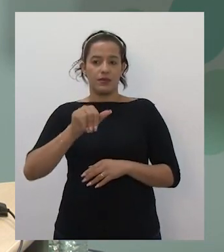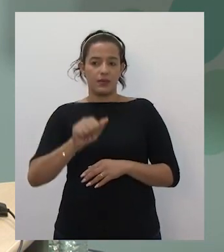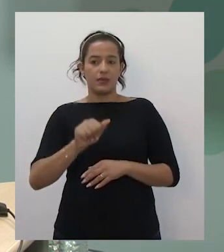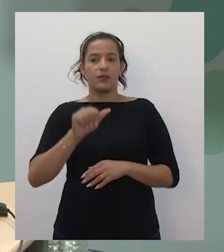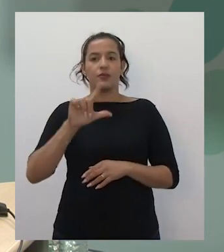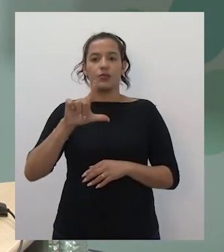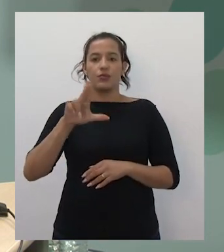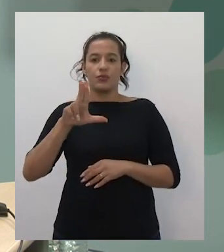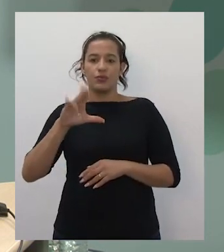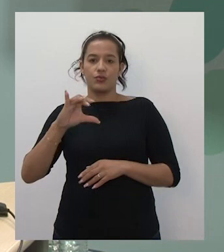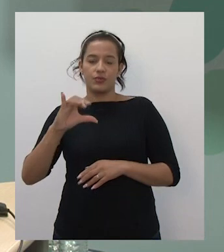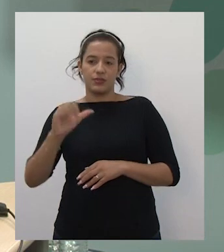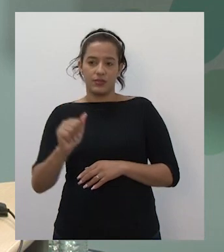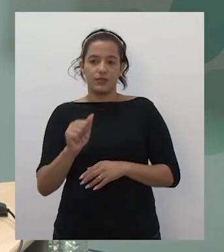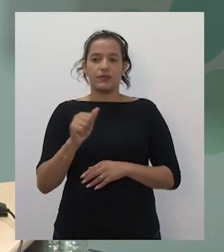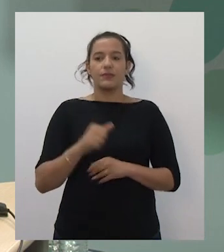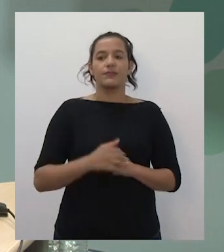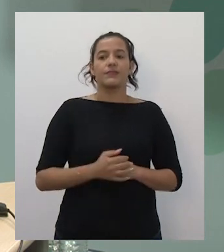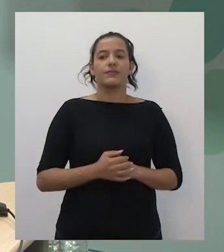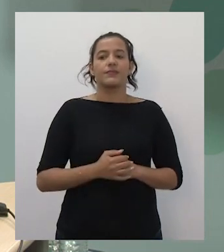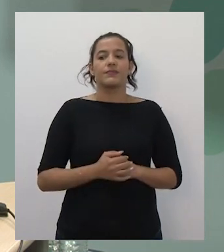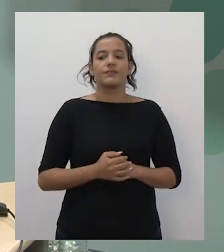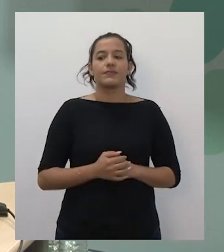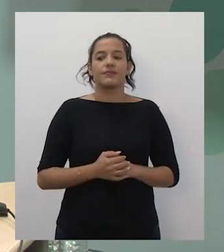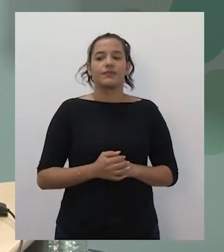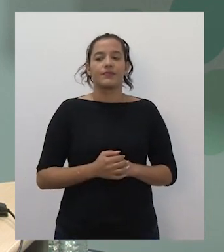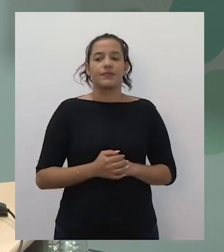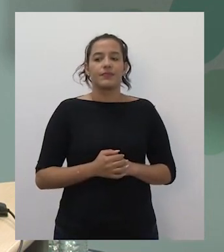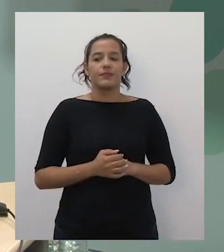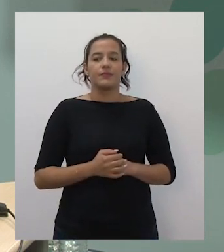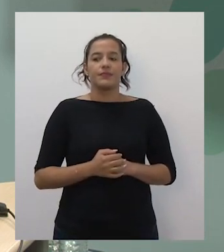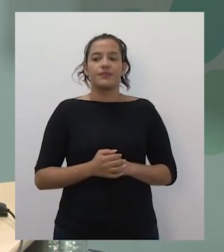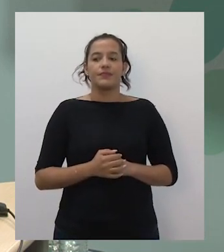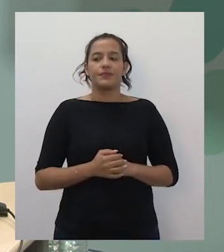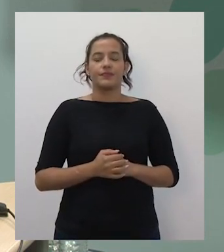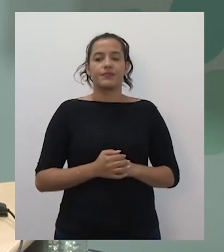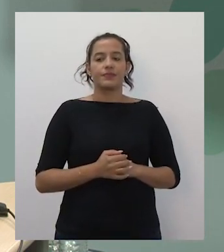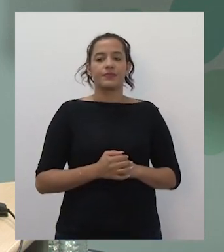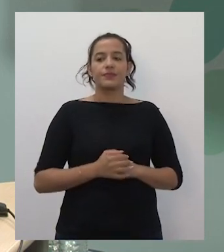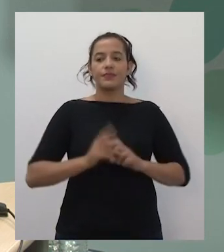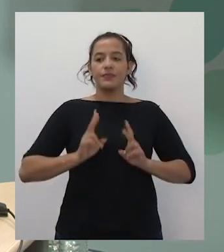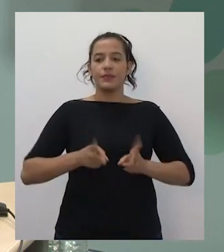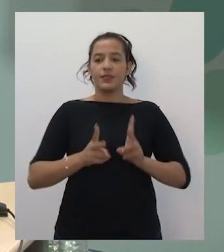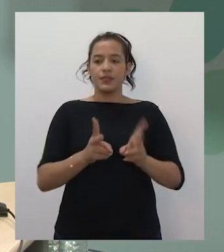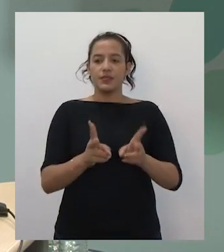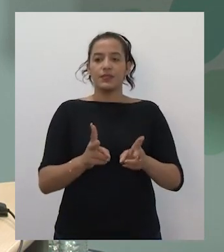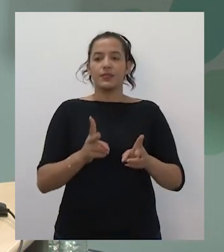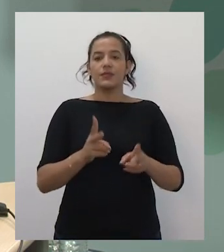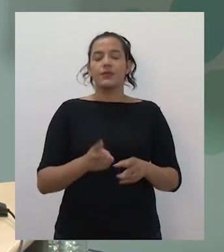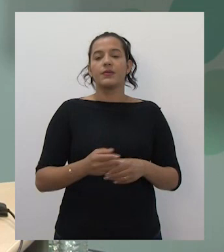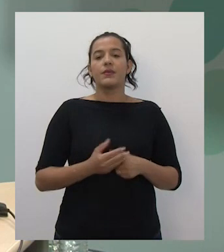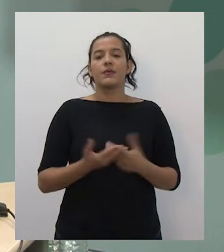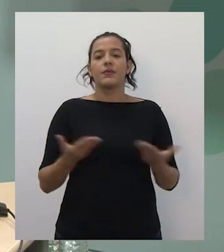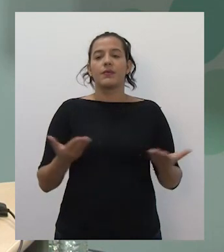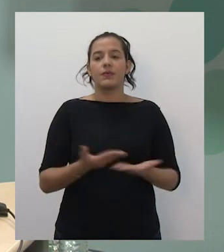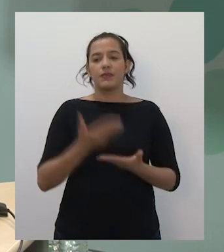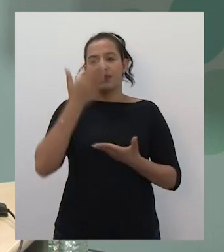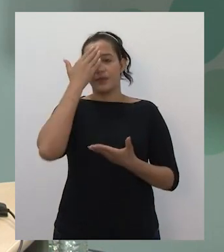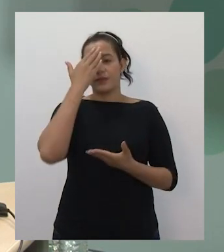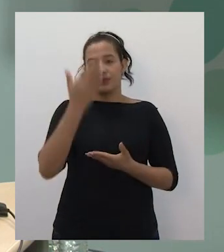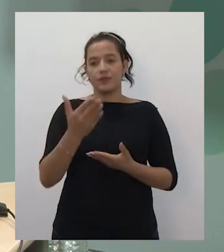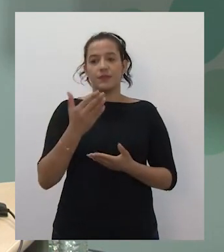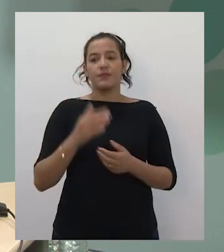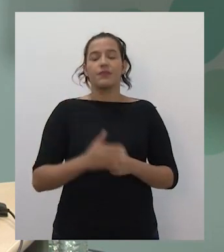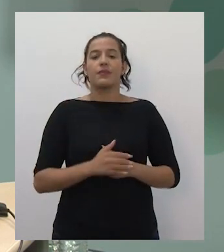Maria Lúcia Votorando, né, se não me engano. Então, a gente vai continuar aqui com a nossa apresentação, né? Agradeço ao Will,